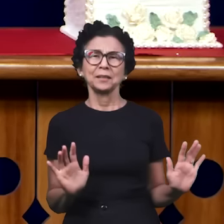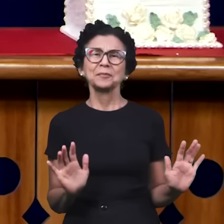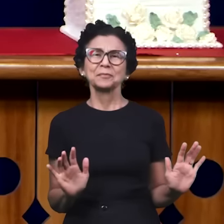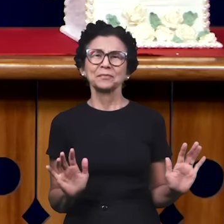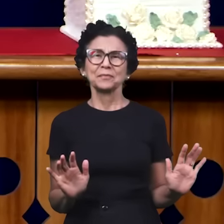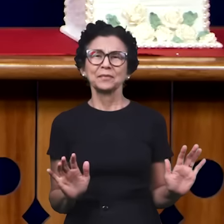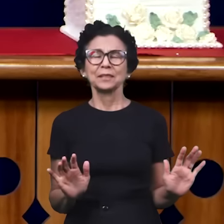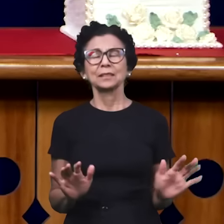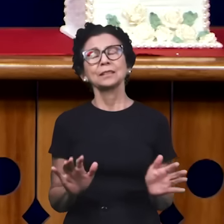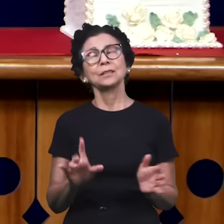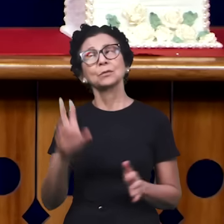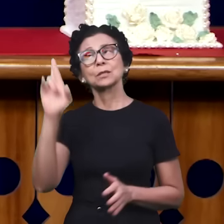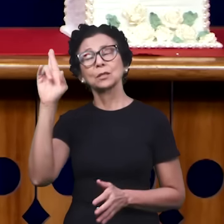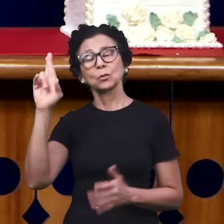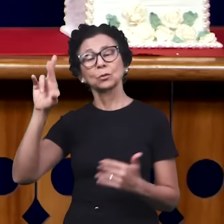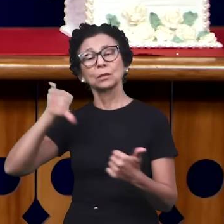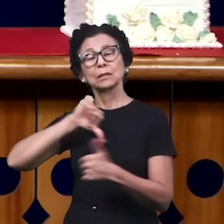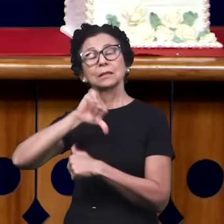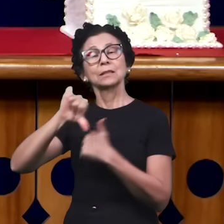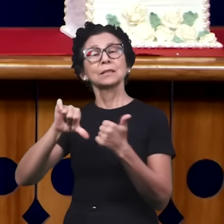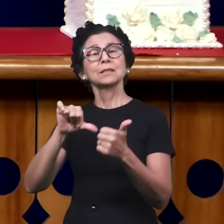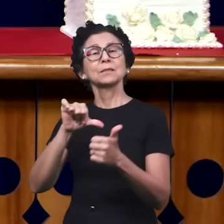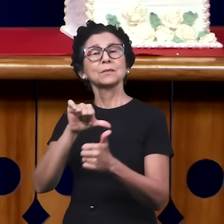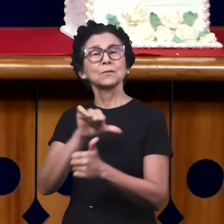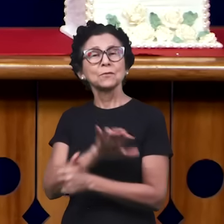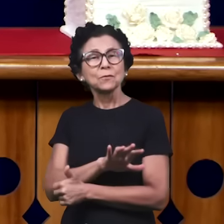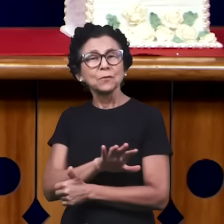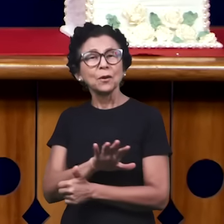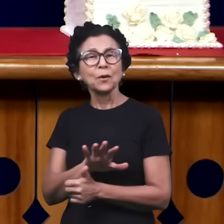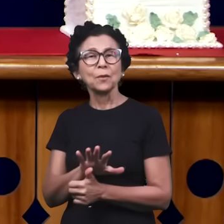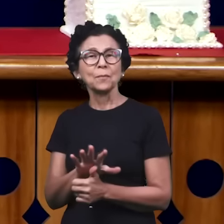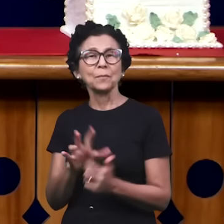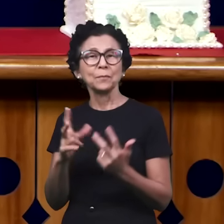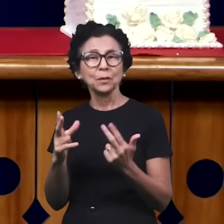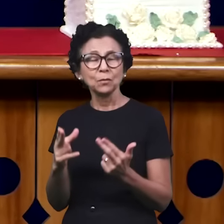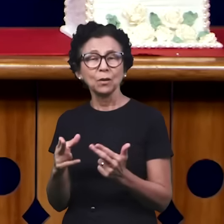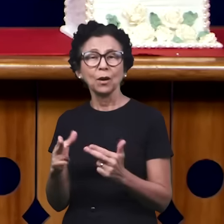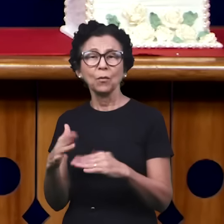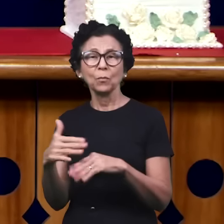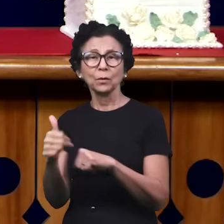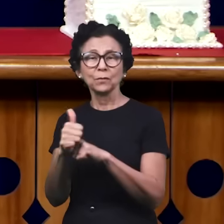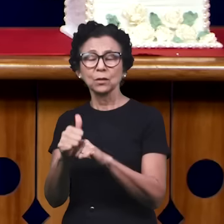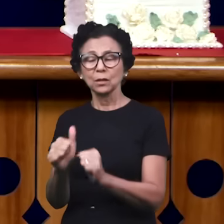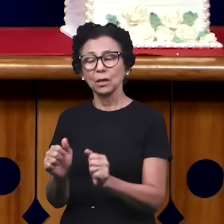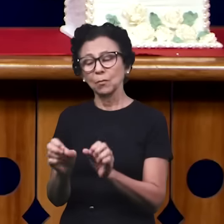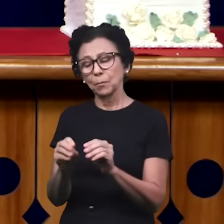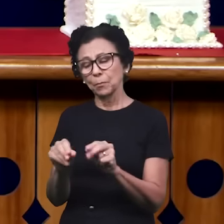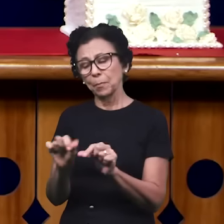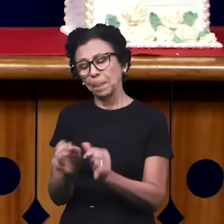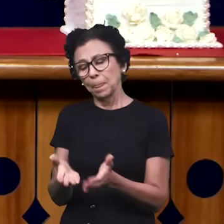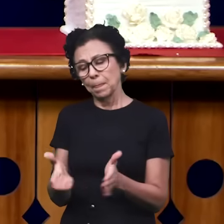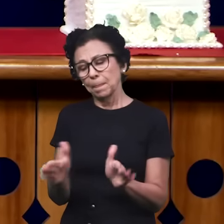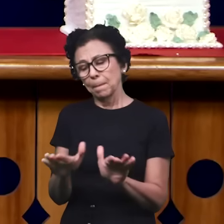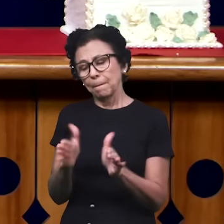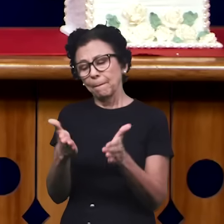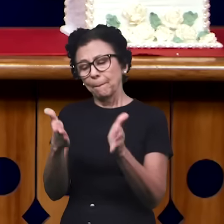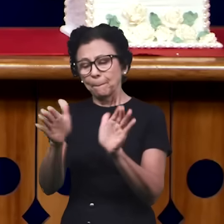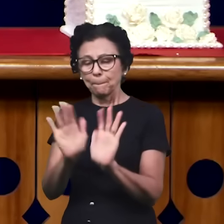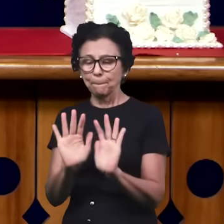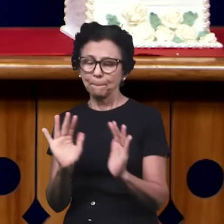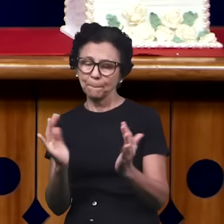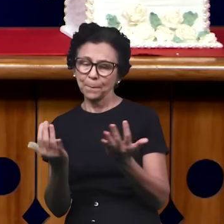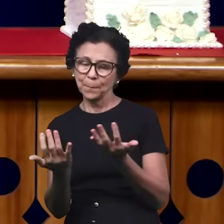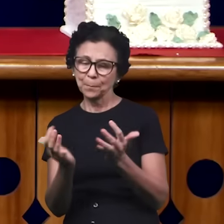também o Senhor faz com a nossa vida. E como que nós nos colocamos à disposição? É falando com o Senhor, assim como Isaías